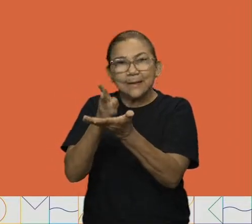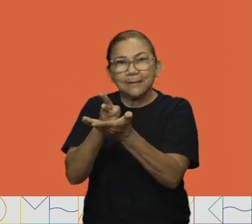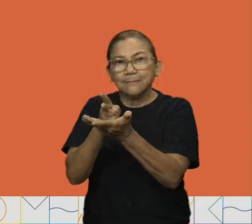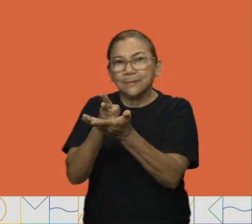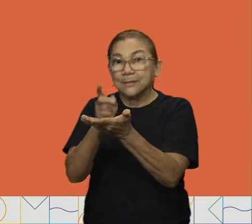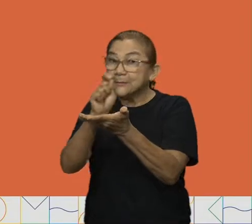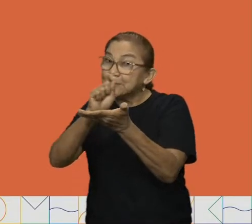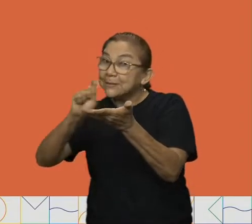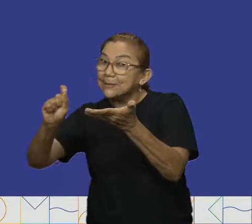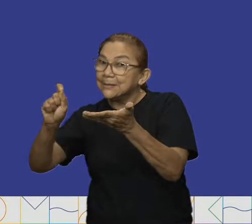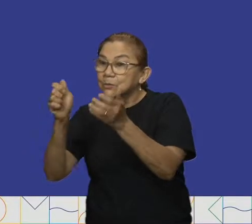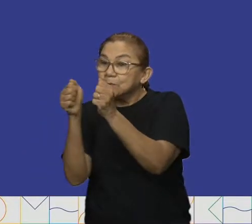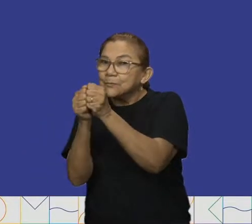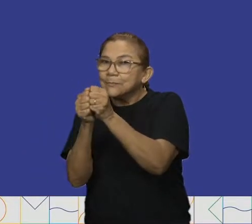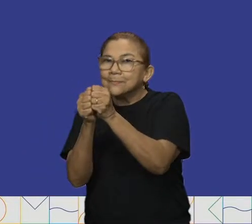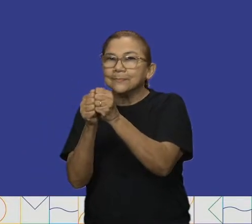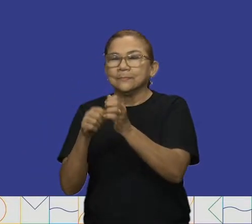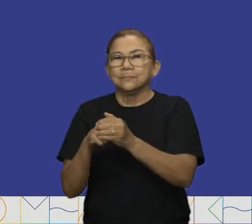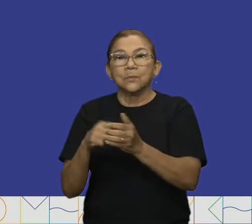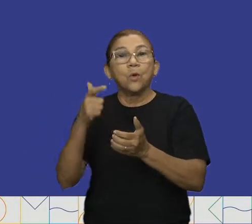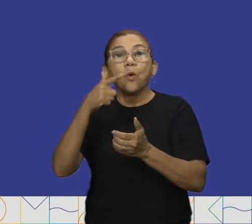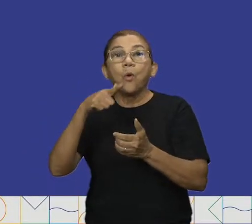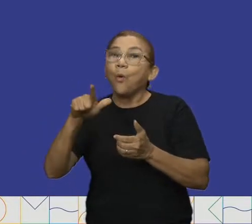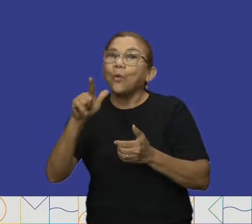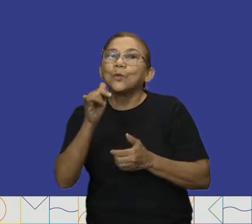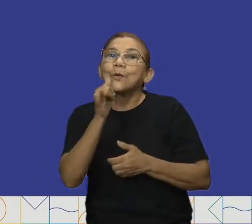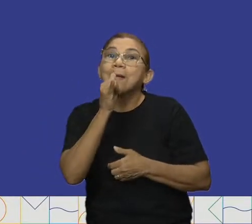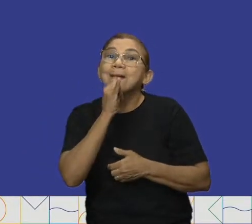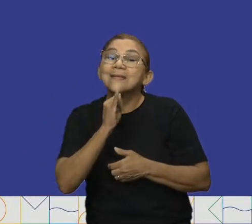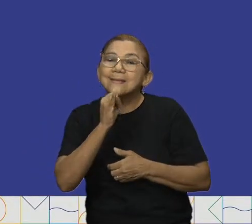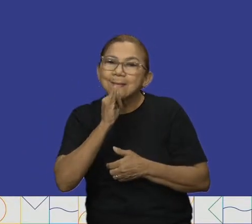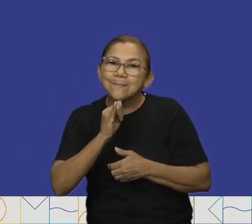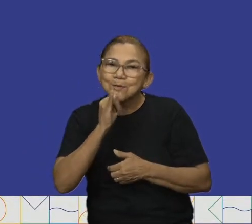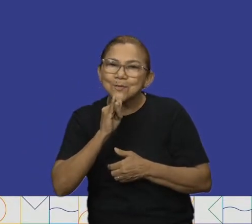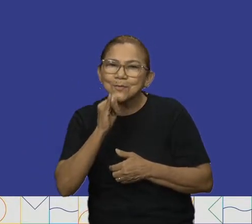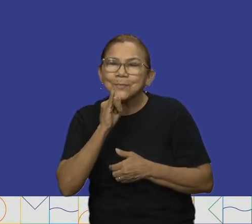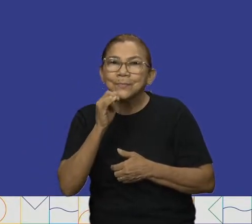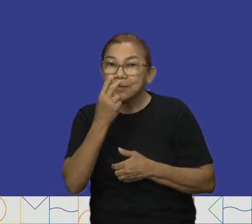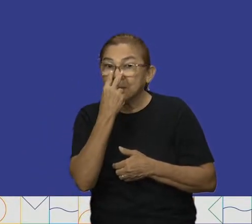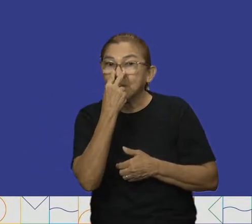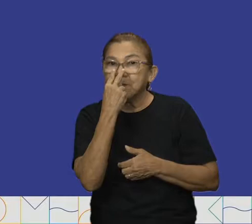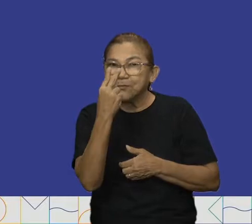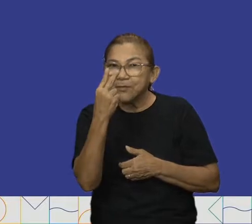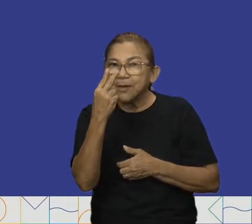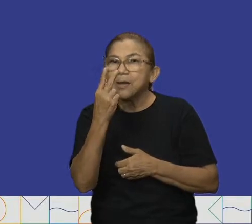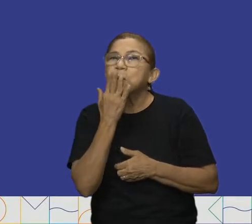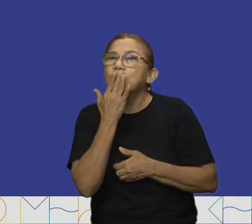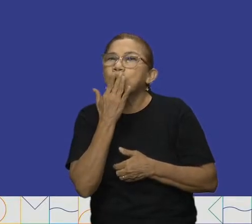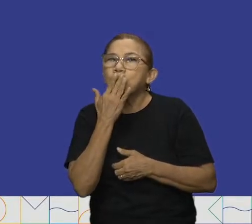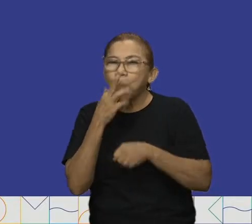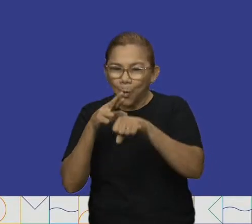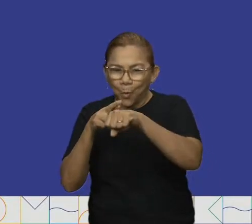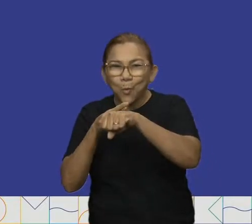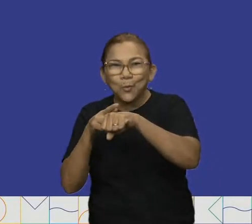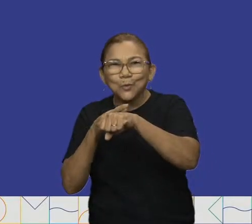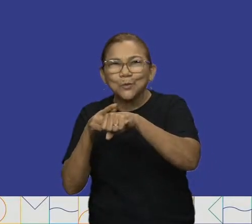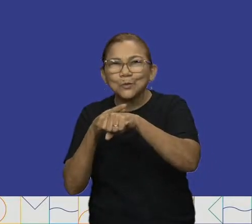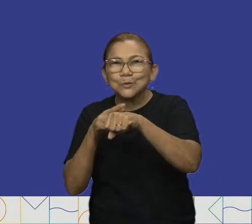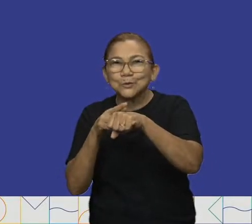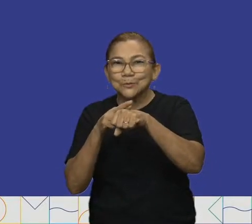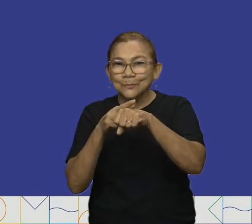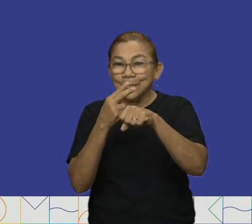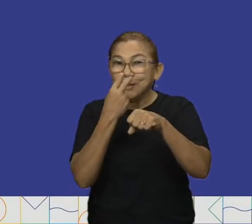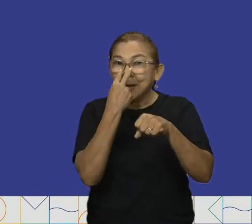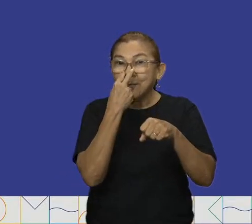mesma sílaba, certo? Ó, mais alguns exemplos. São exemplos também de ditongos as sílabas destacadas nas palavras. Todas